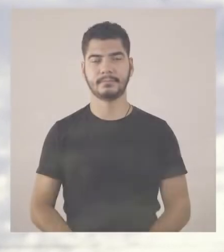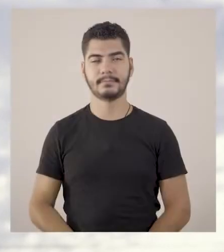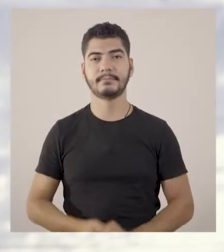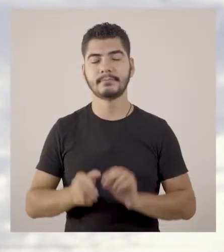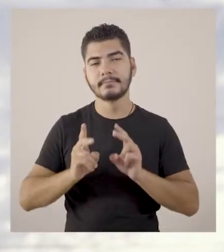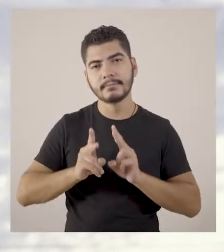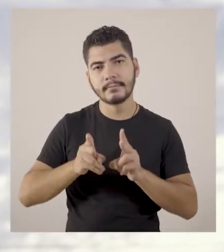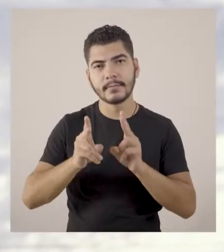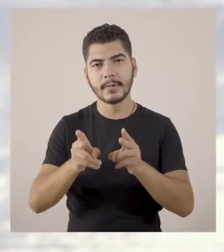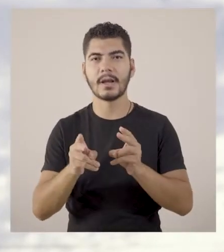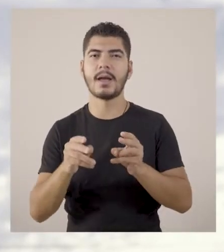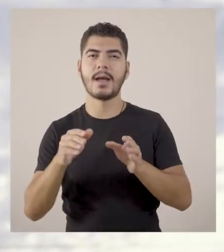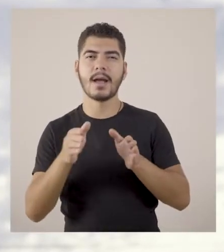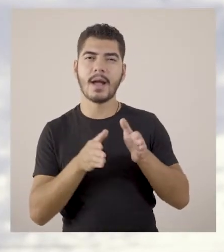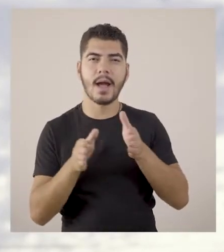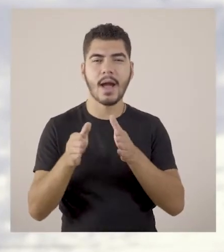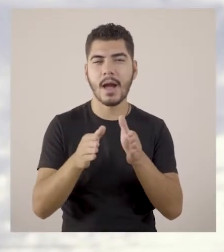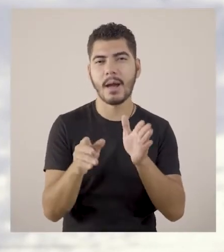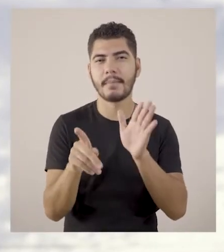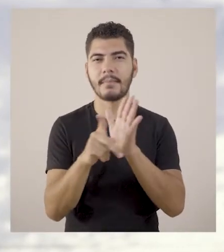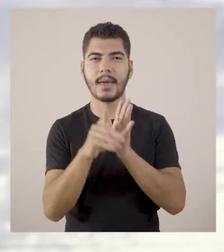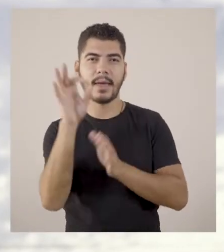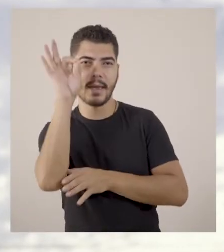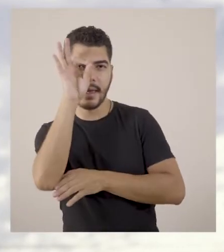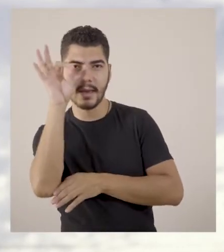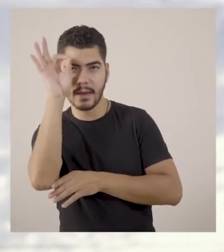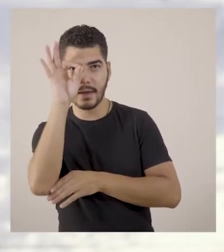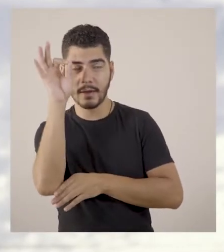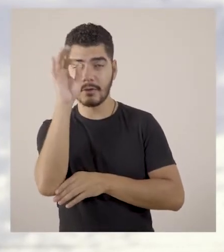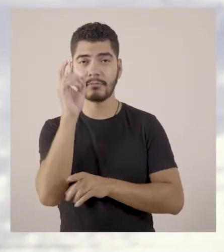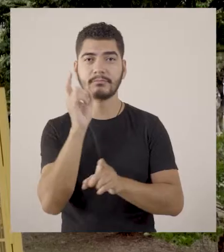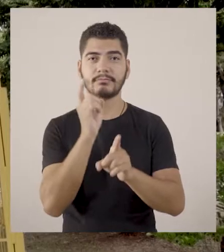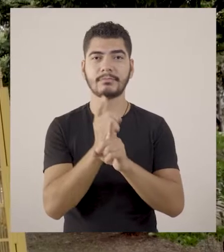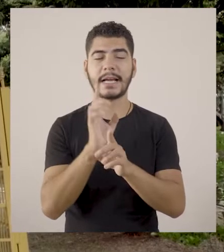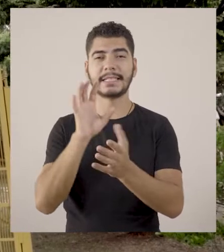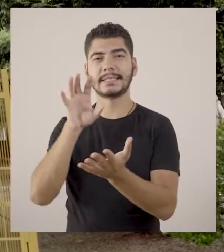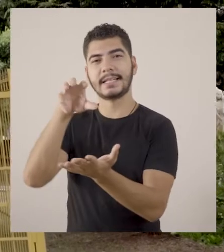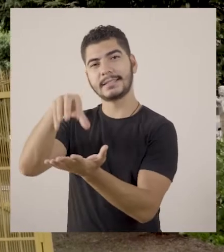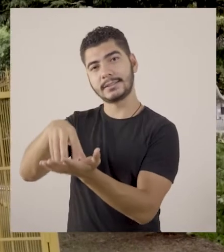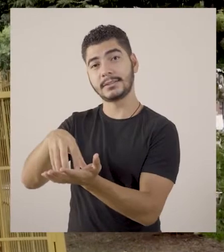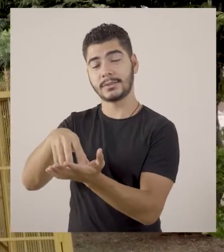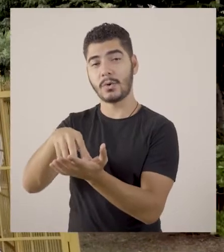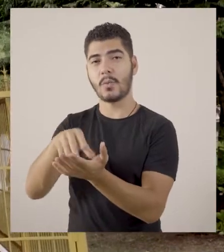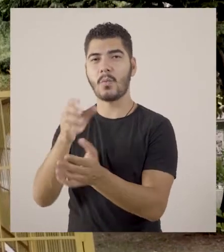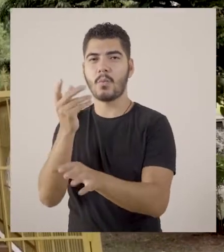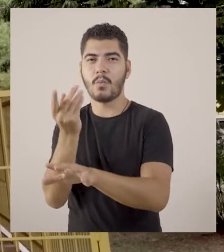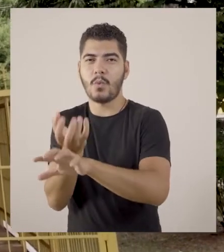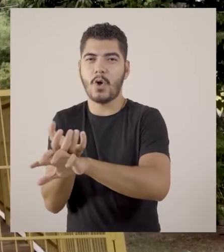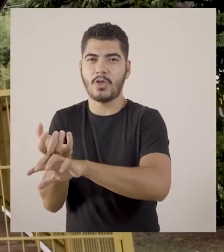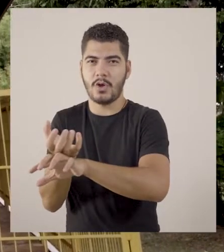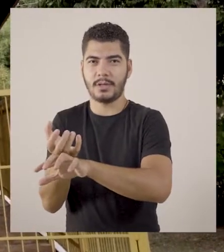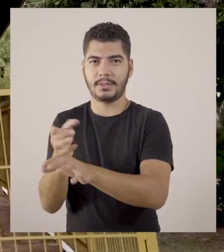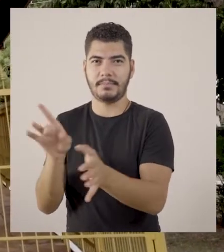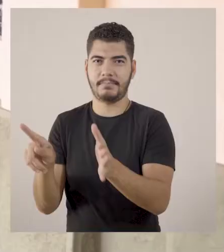Seguindo pelos caminhos de Portinari, nos deparamos com a estação Brodowski.